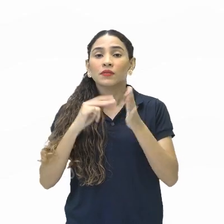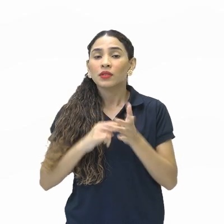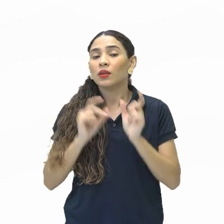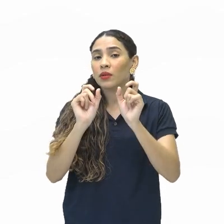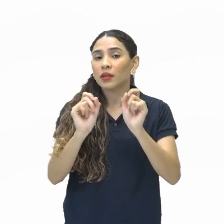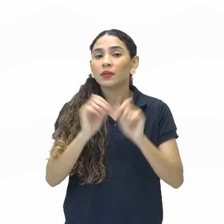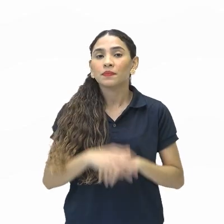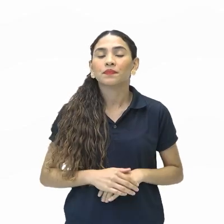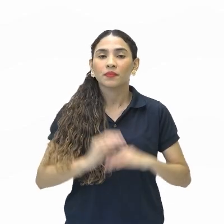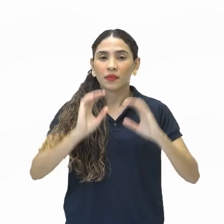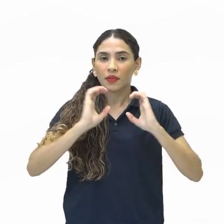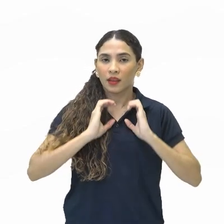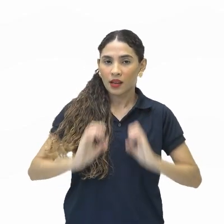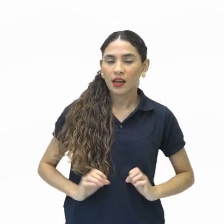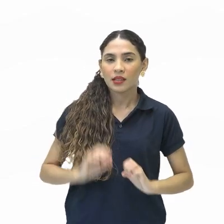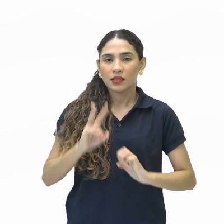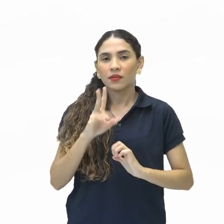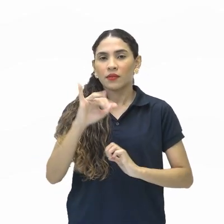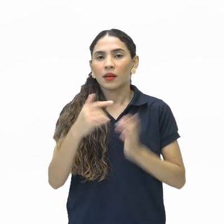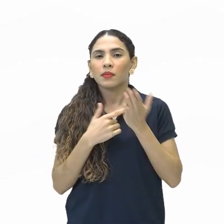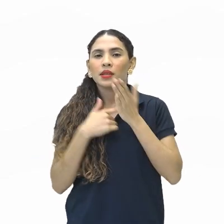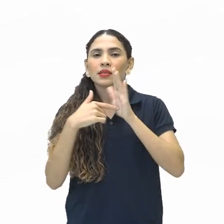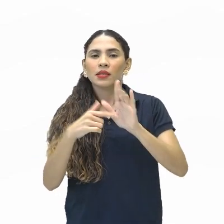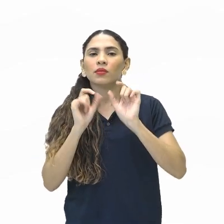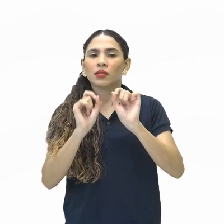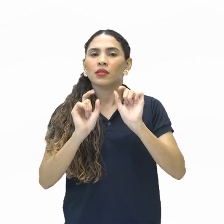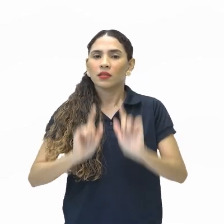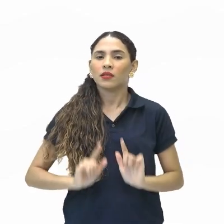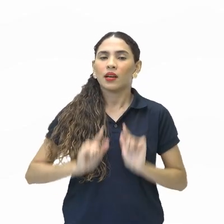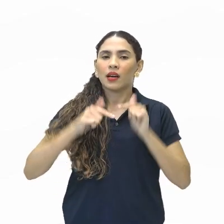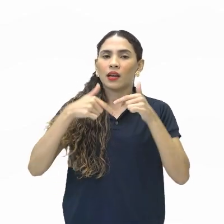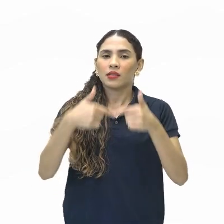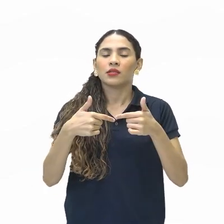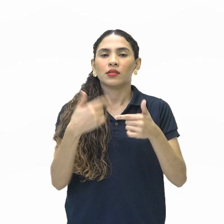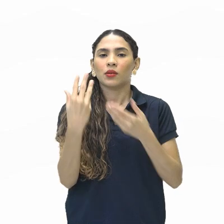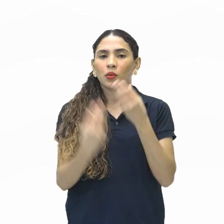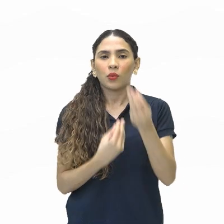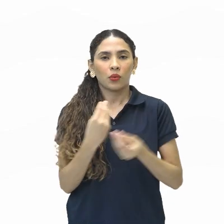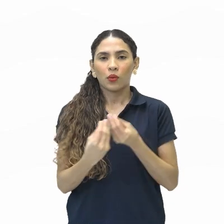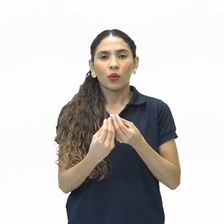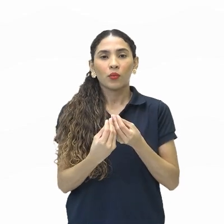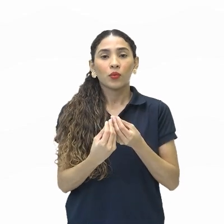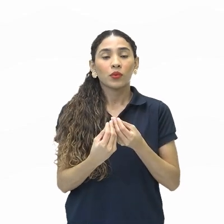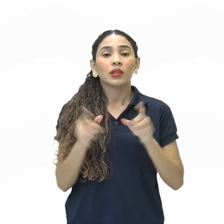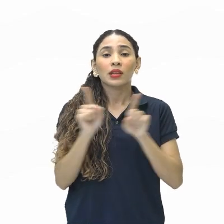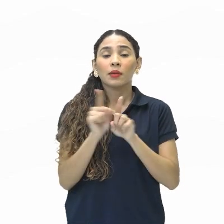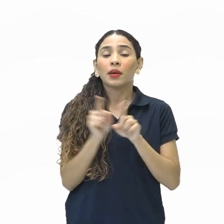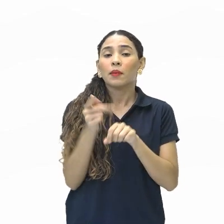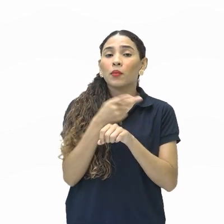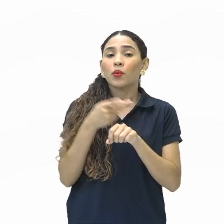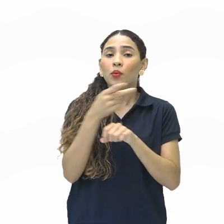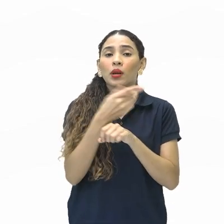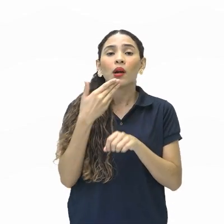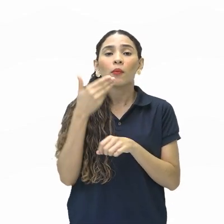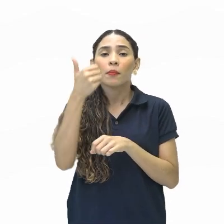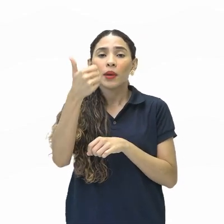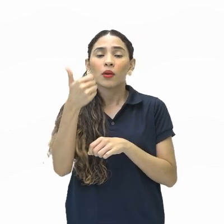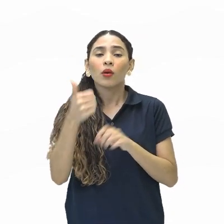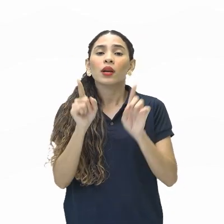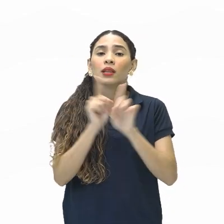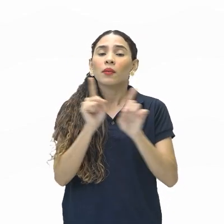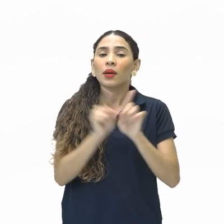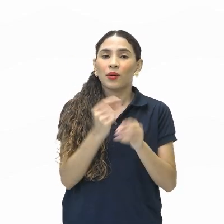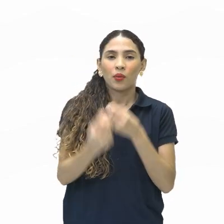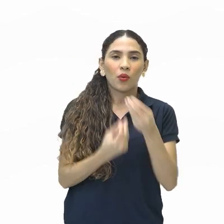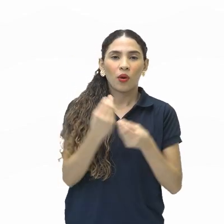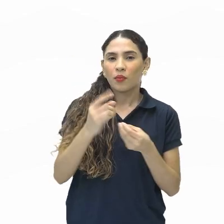assim: a ética trata do agir, de como agir, da procura do bem e de como